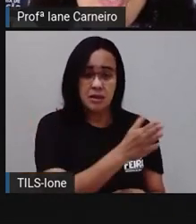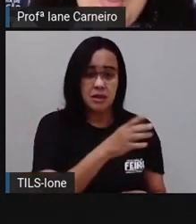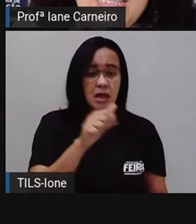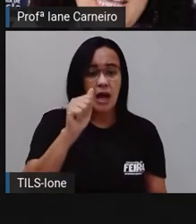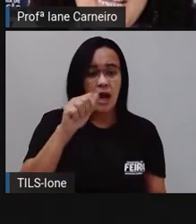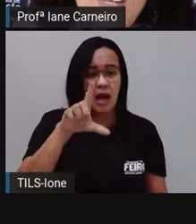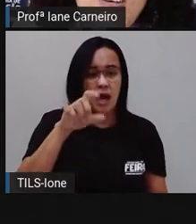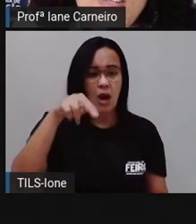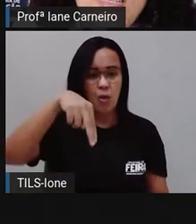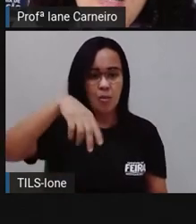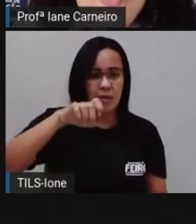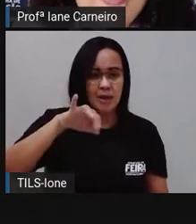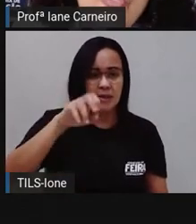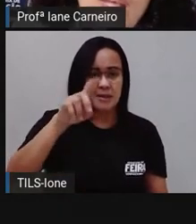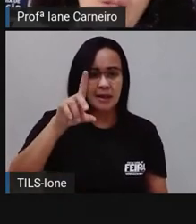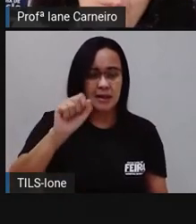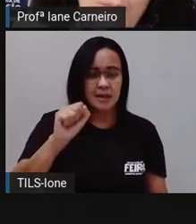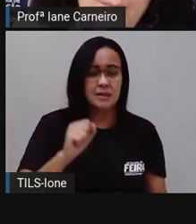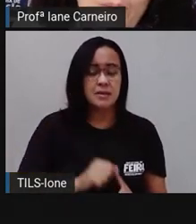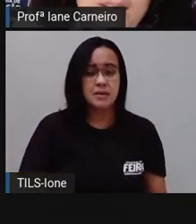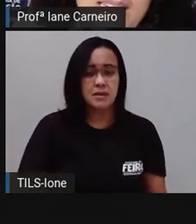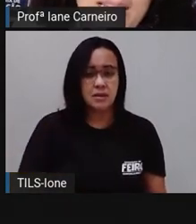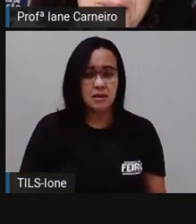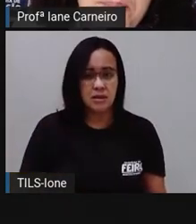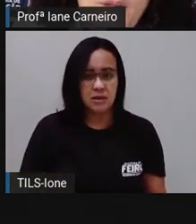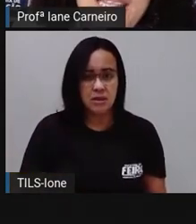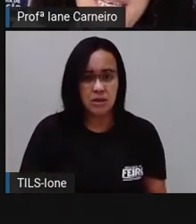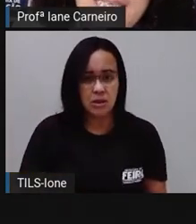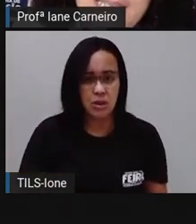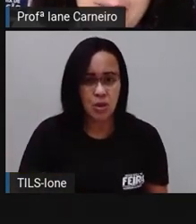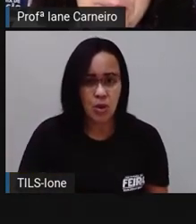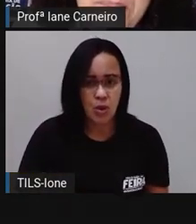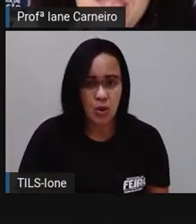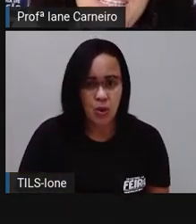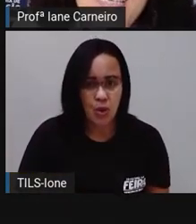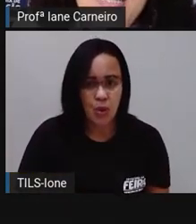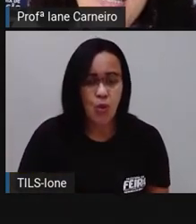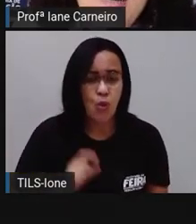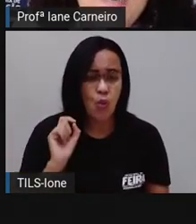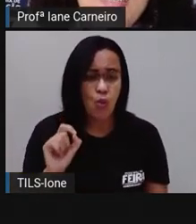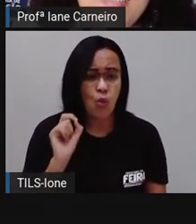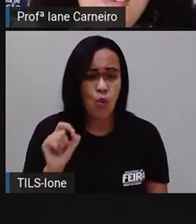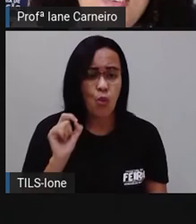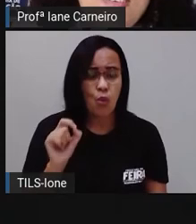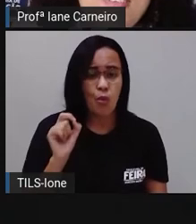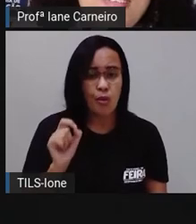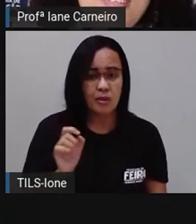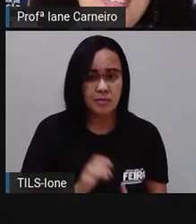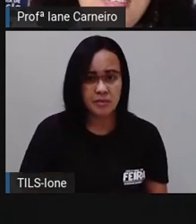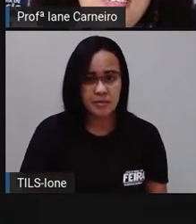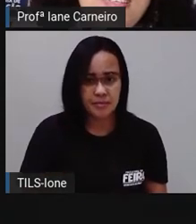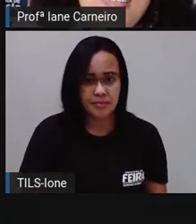o nome dela, ó, continua, é como Polly, né, Poliana. Olha só.